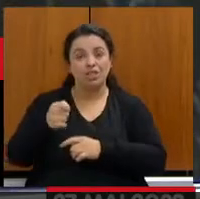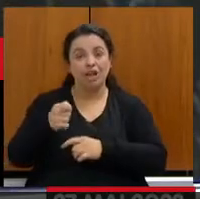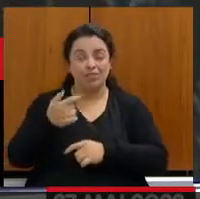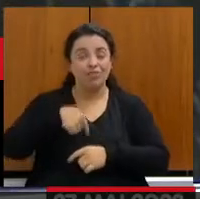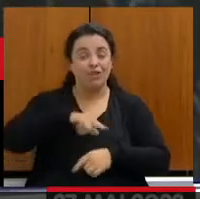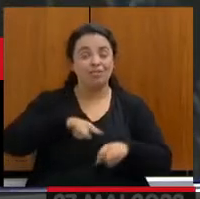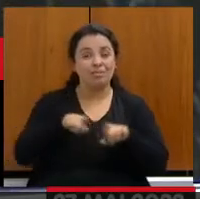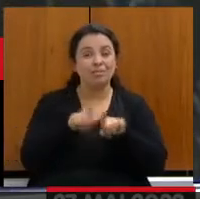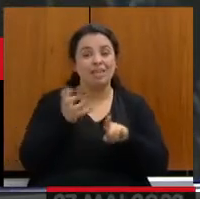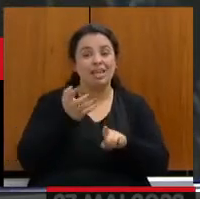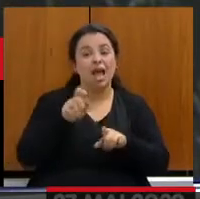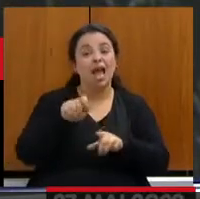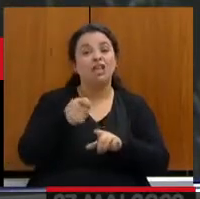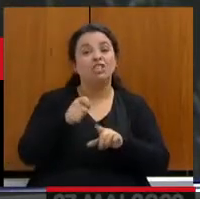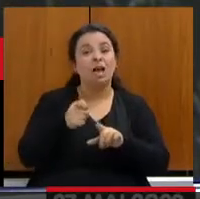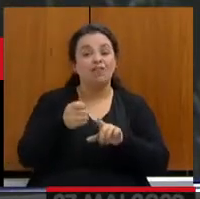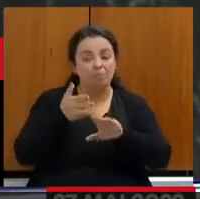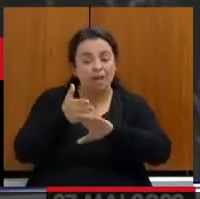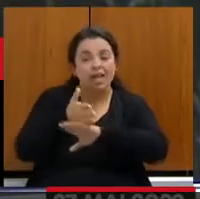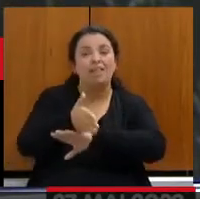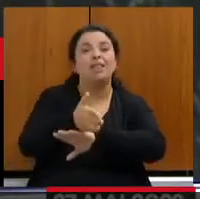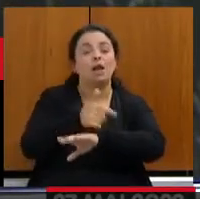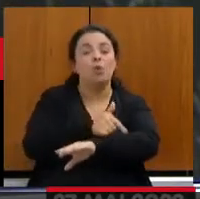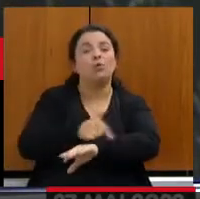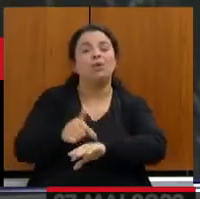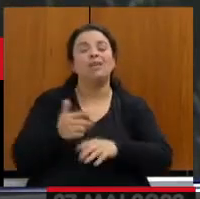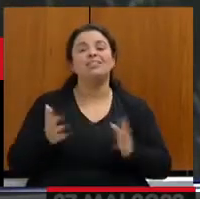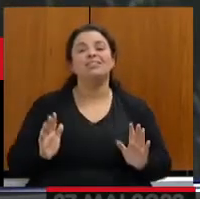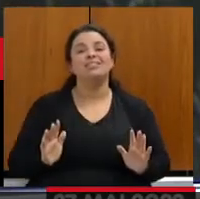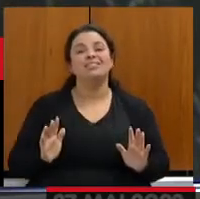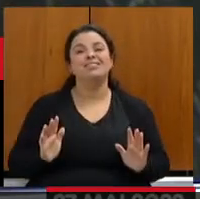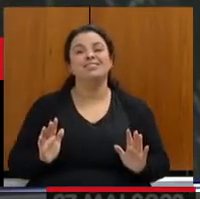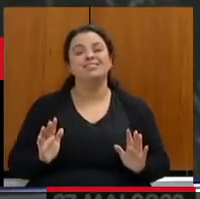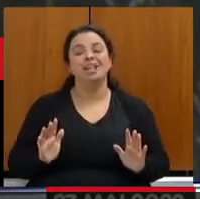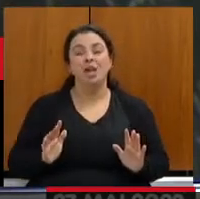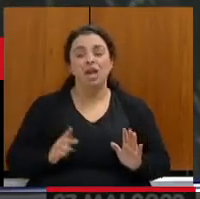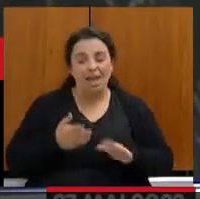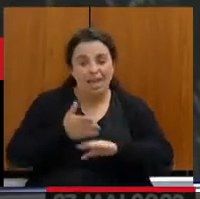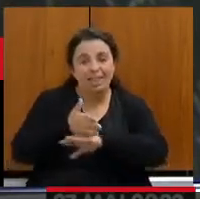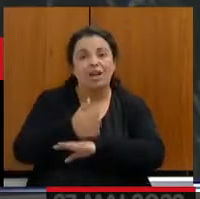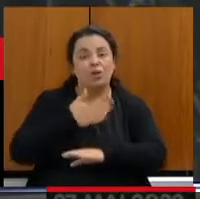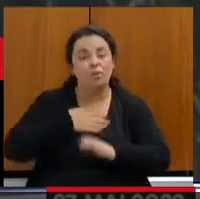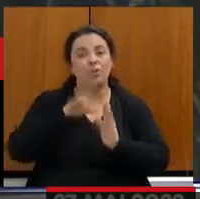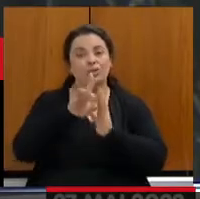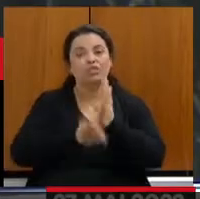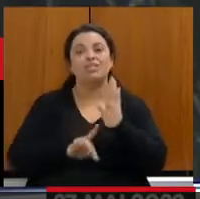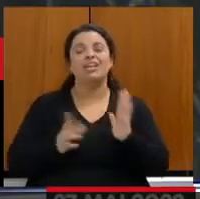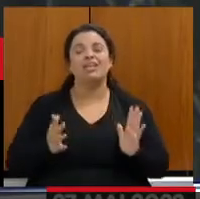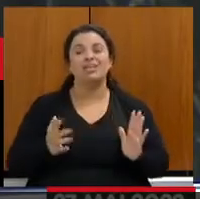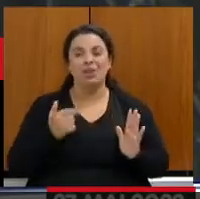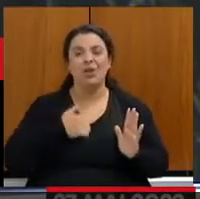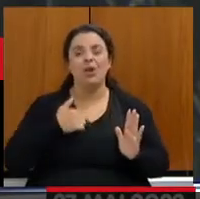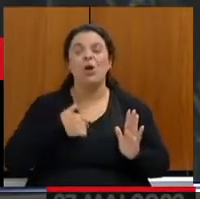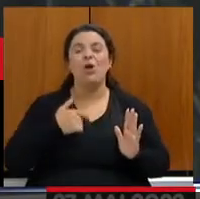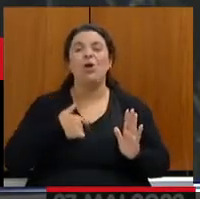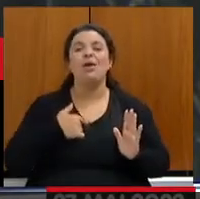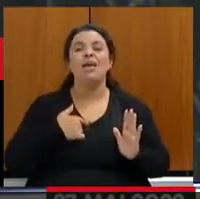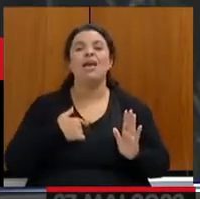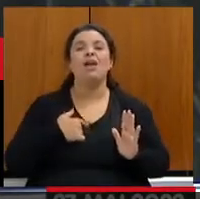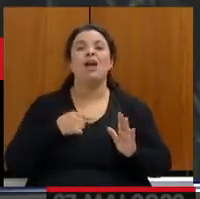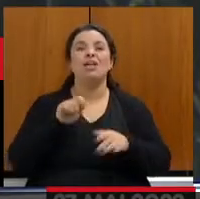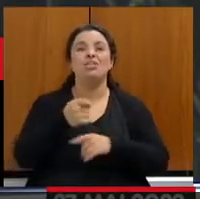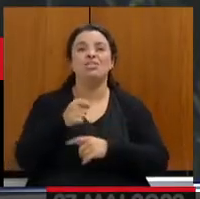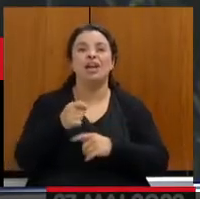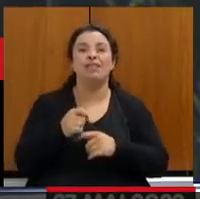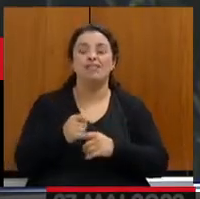então eu não quero não quero mais ter no meu vocabulário eu vou arrombar a porta não eu quero a chave se uns tem